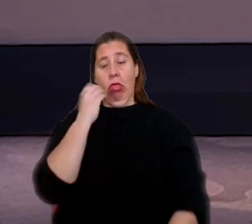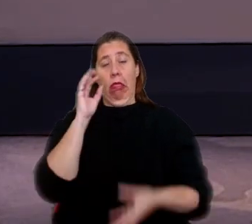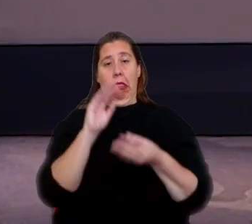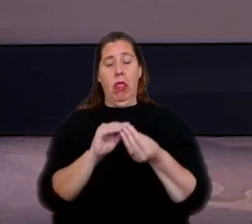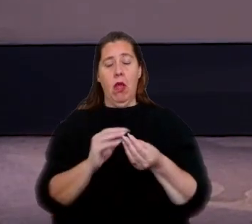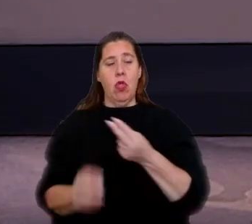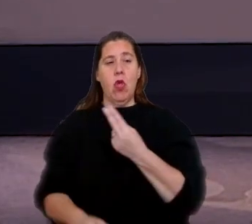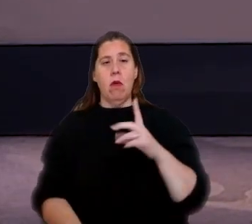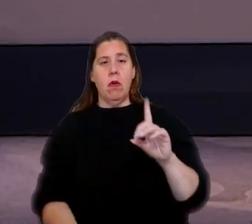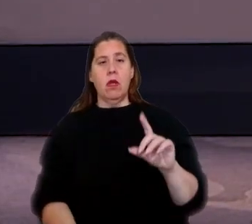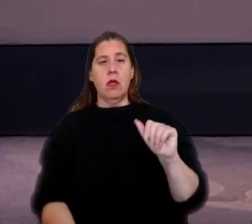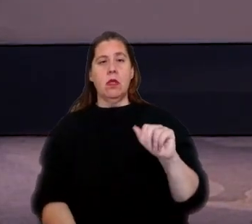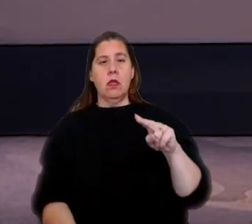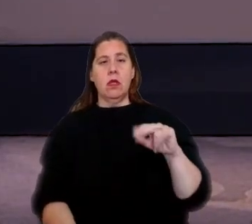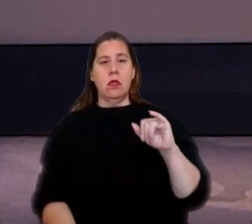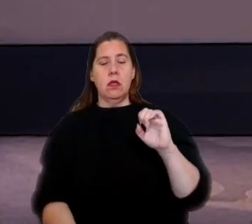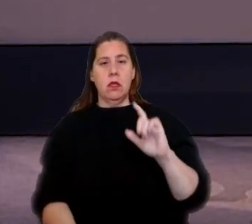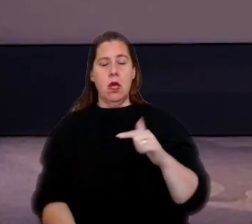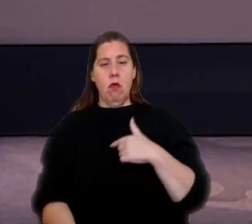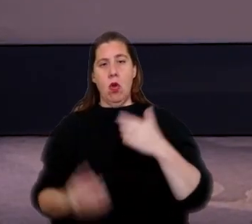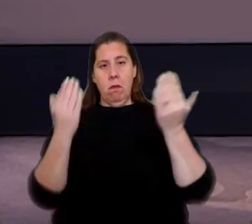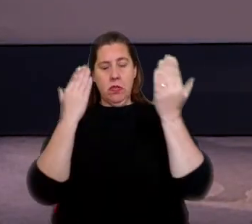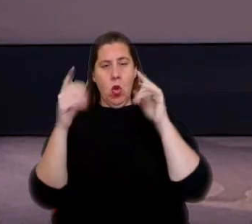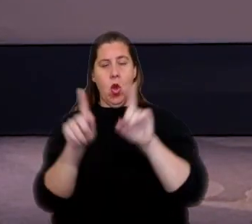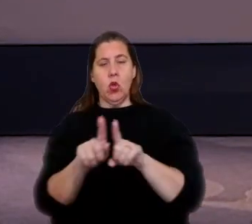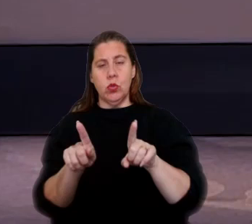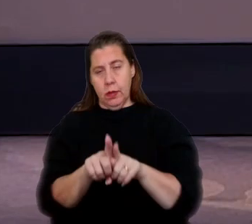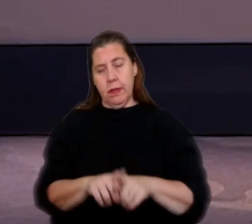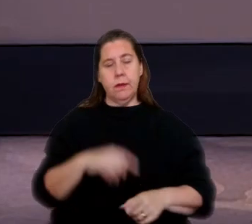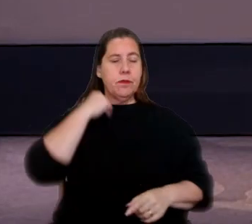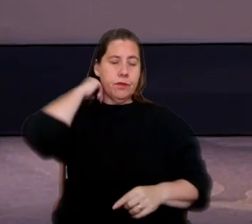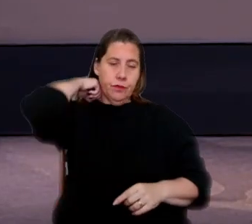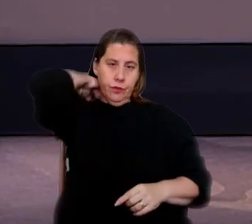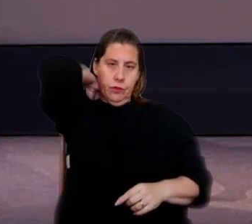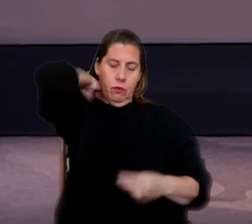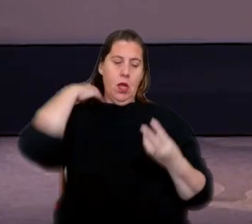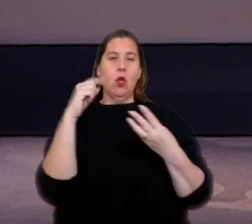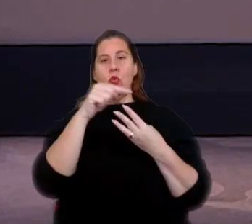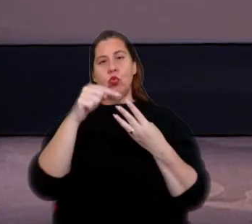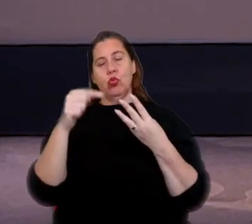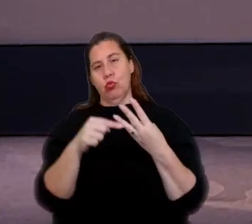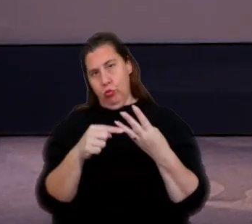Eu vou tentar ser breve. Meu nome é Daniel, eu sou psicólogo, professor universitário.